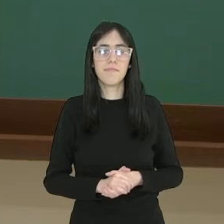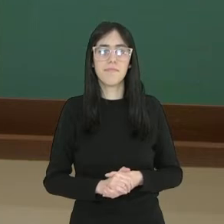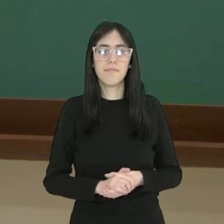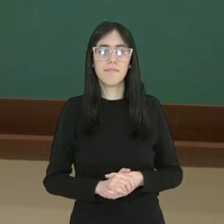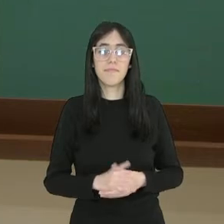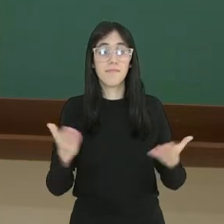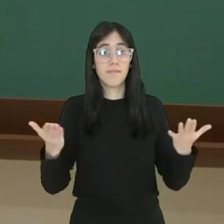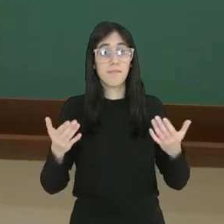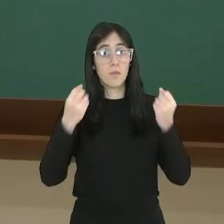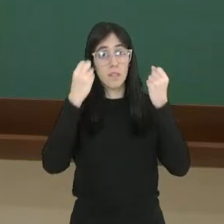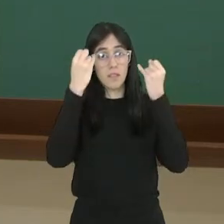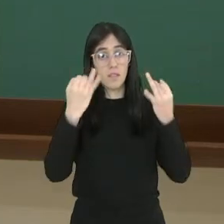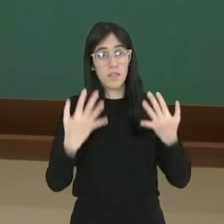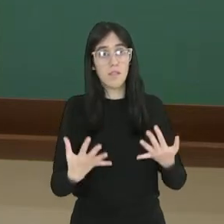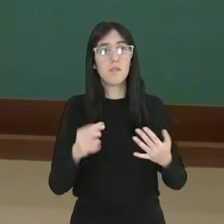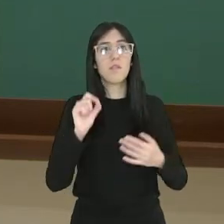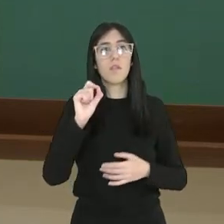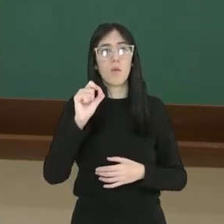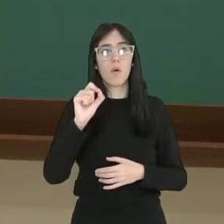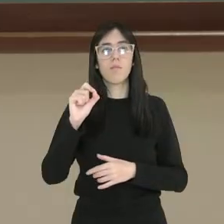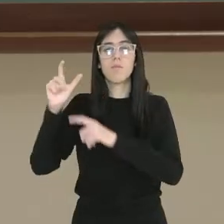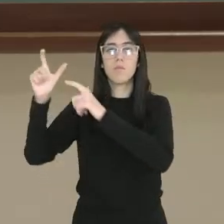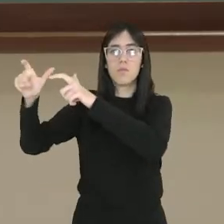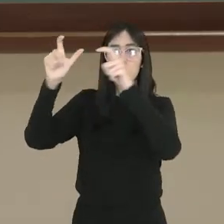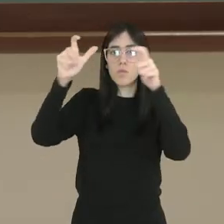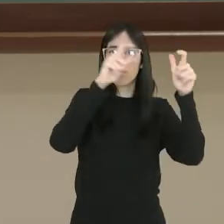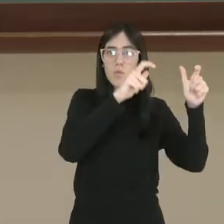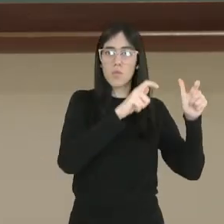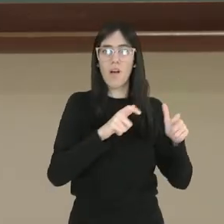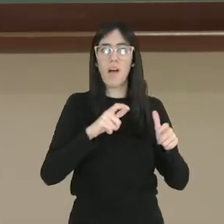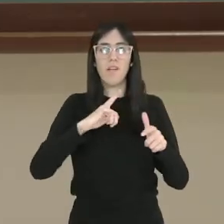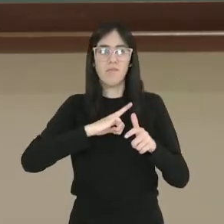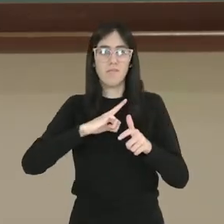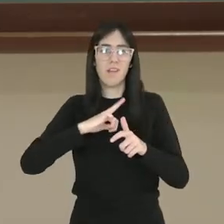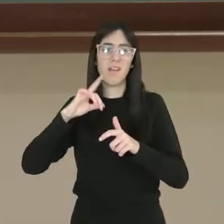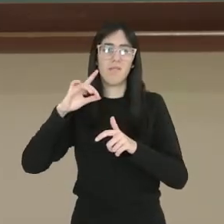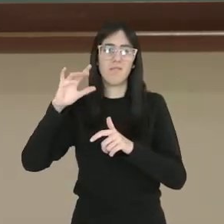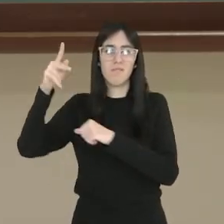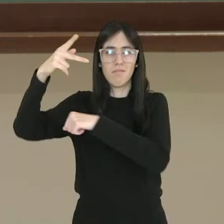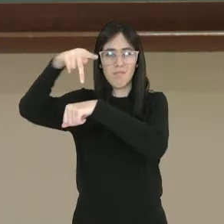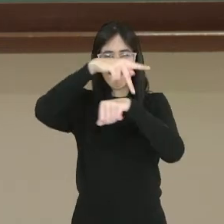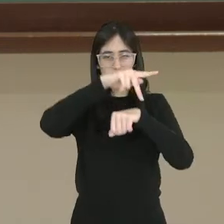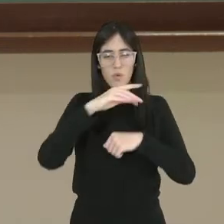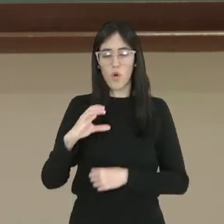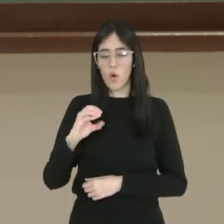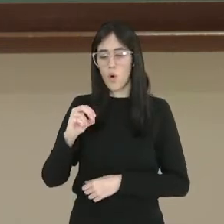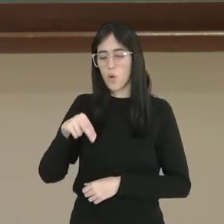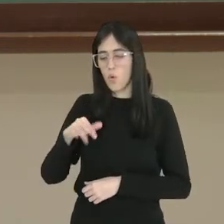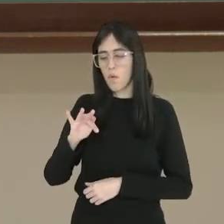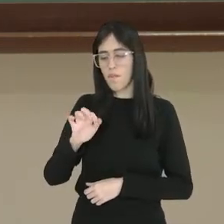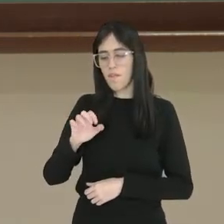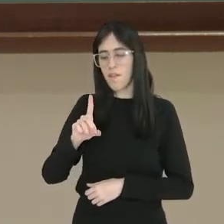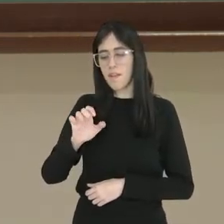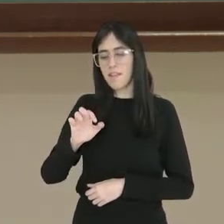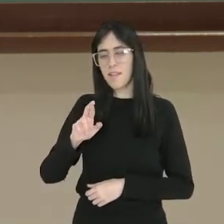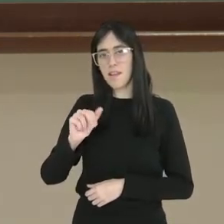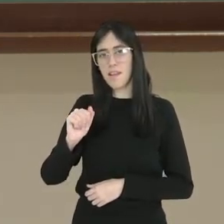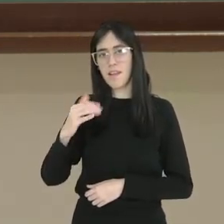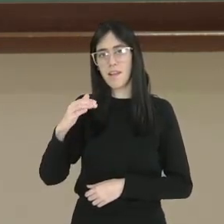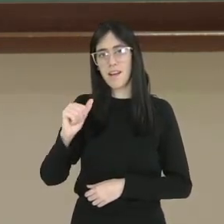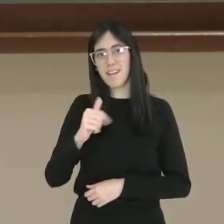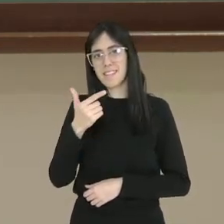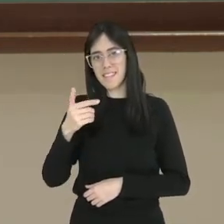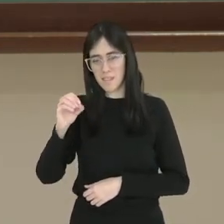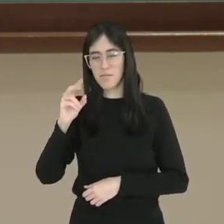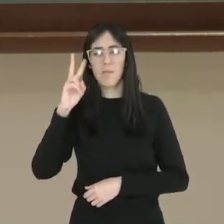Vamos falar um pouquinho das federações, confederações. Lembram que eu comentei com vocês que uma das características do esporte é ter